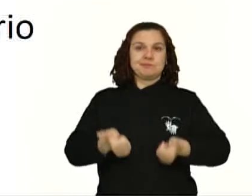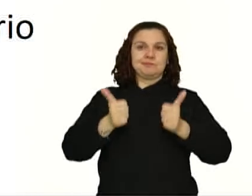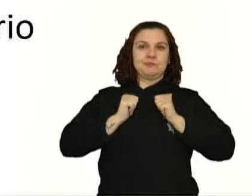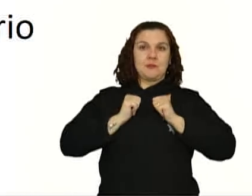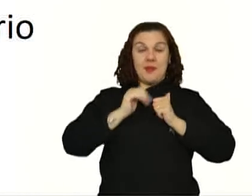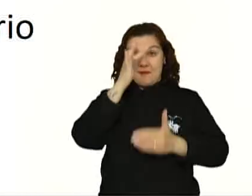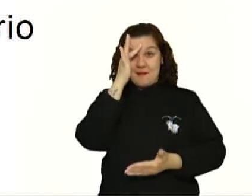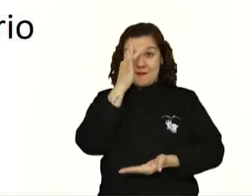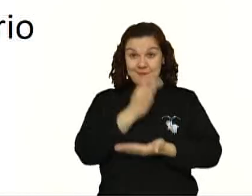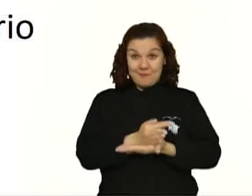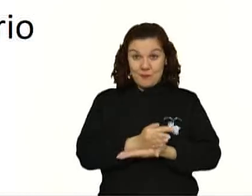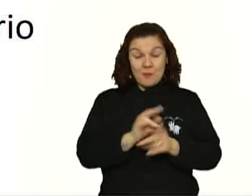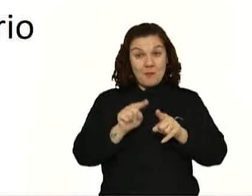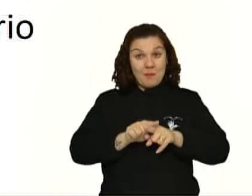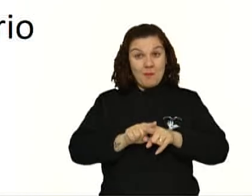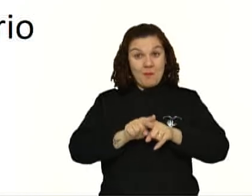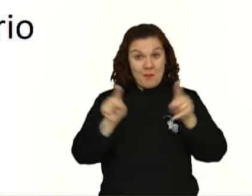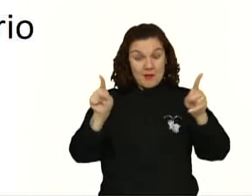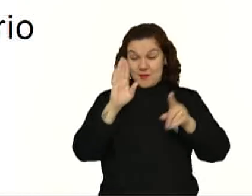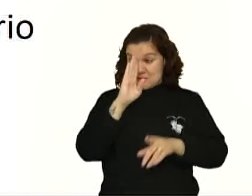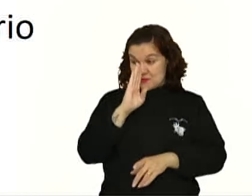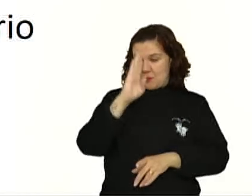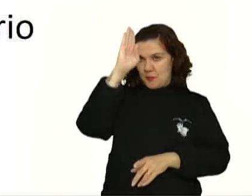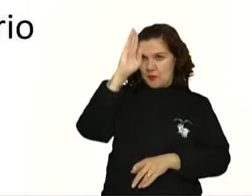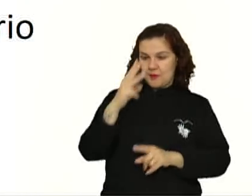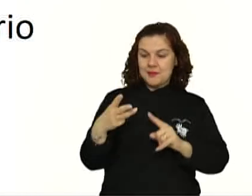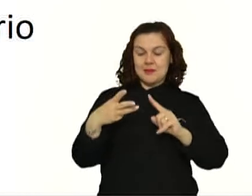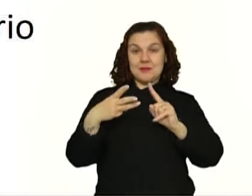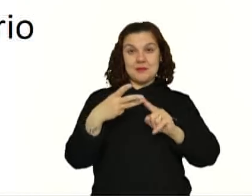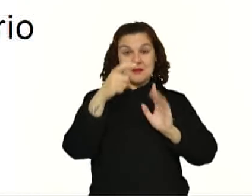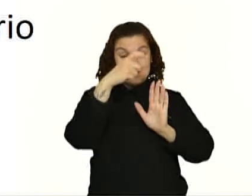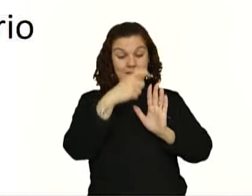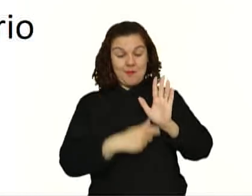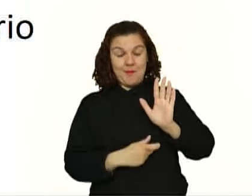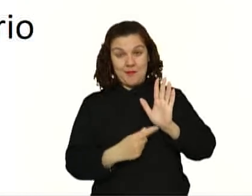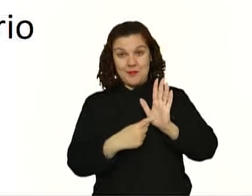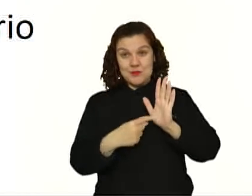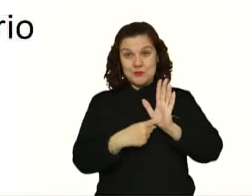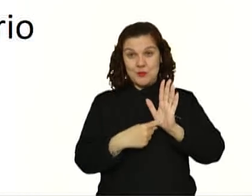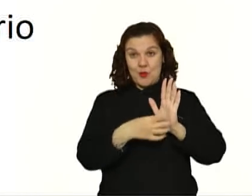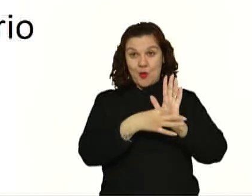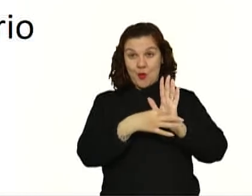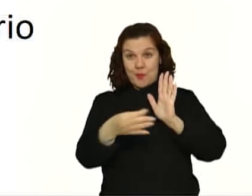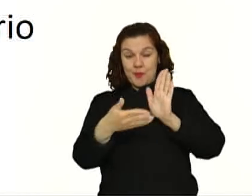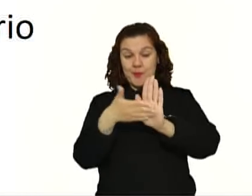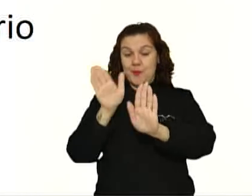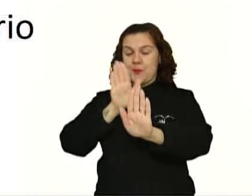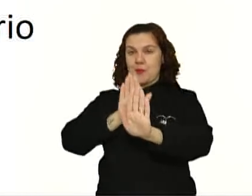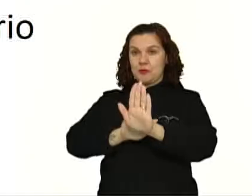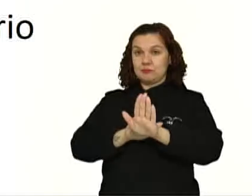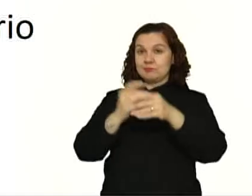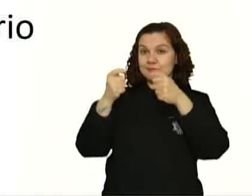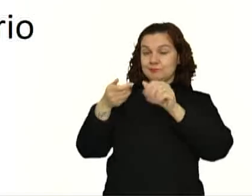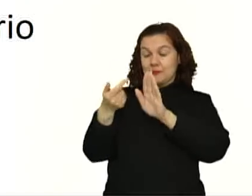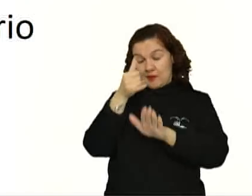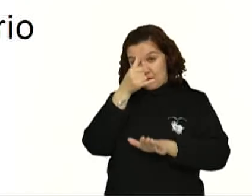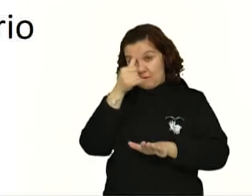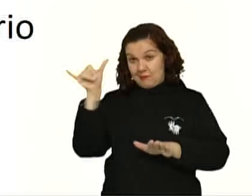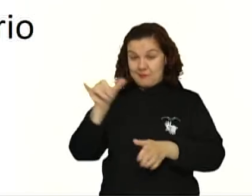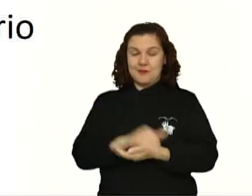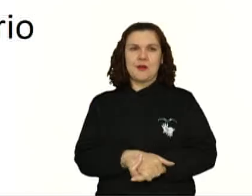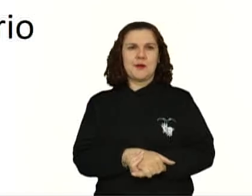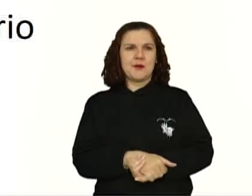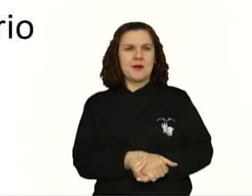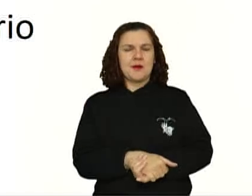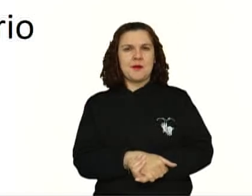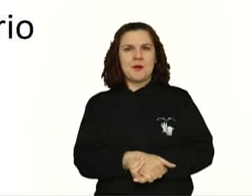e fiel possível. Predomina a terceira pessoa. Posições subjetivas devem ser evitadas